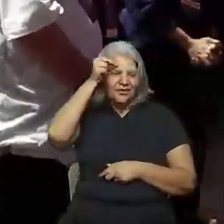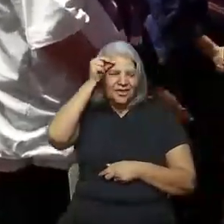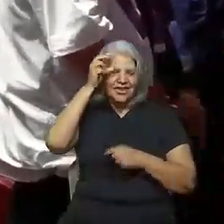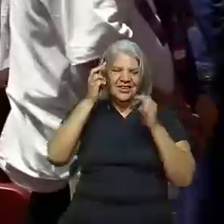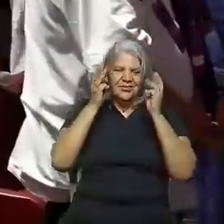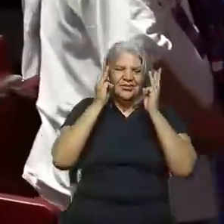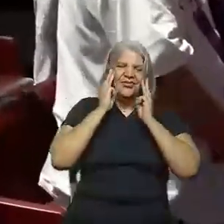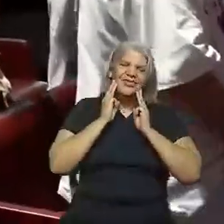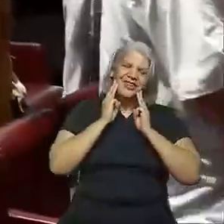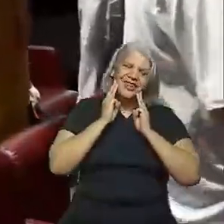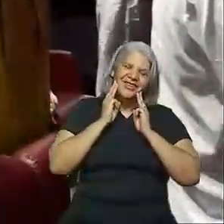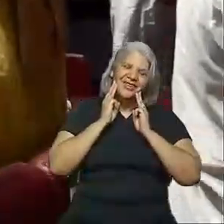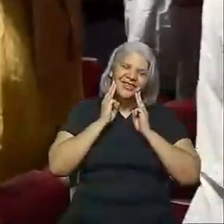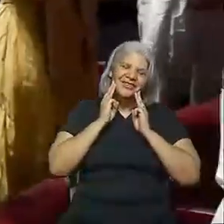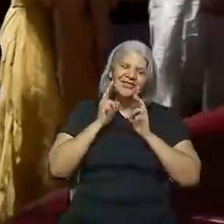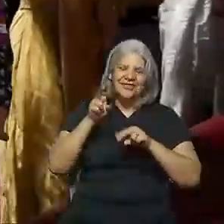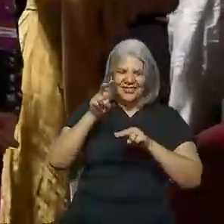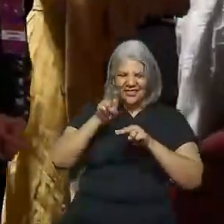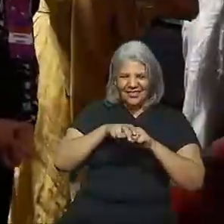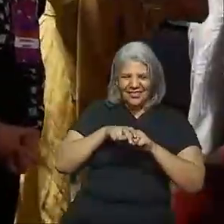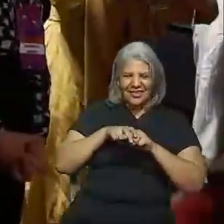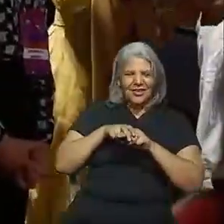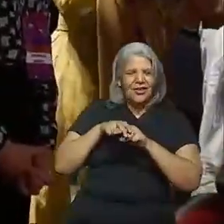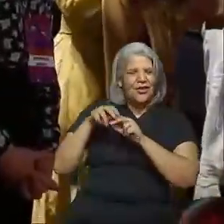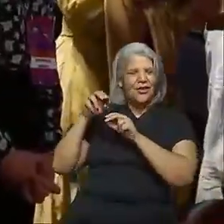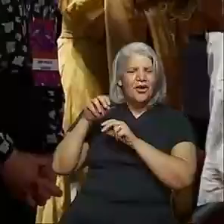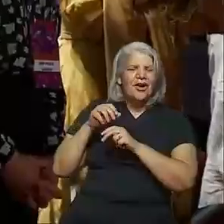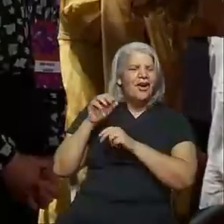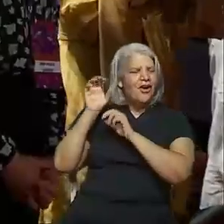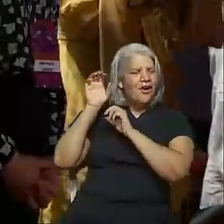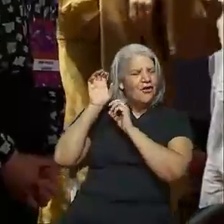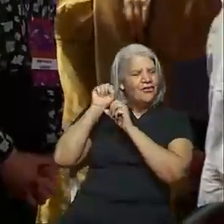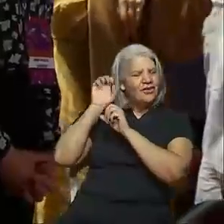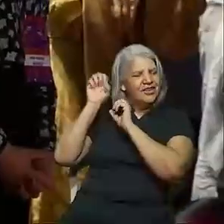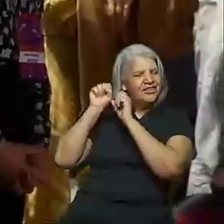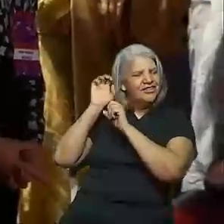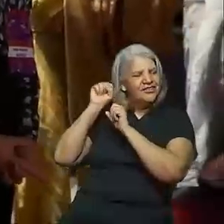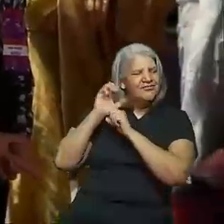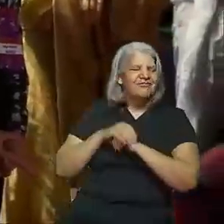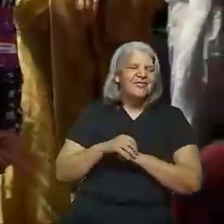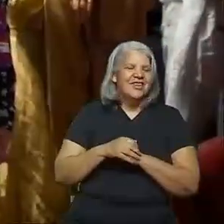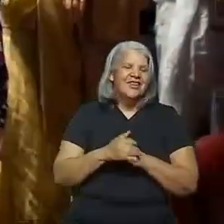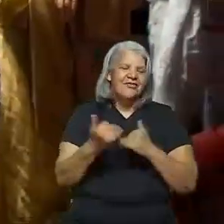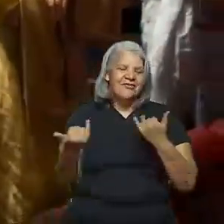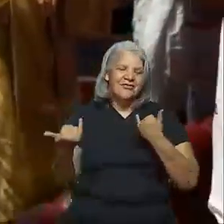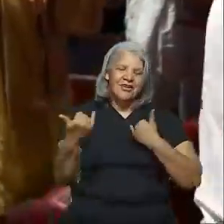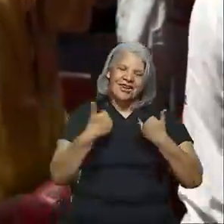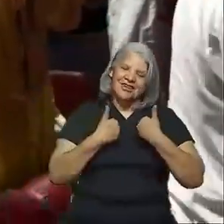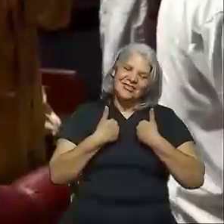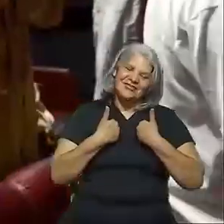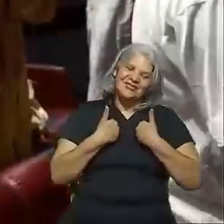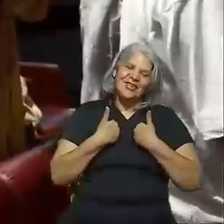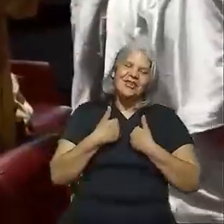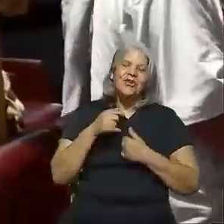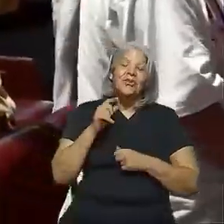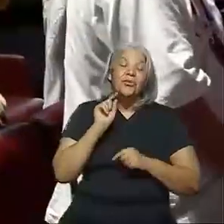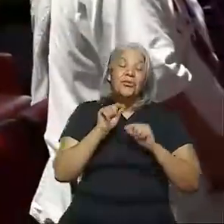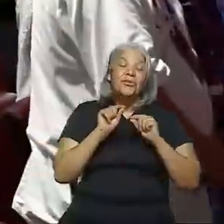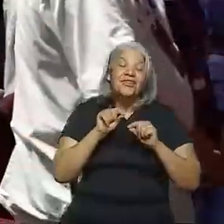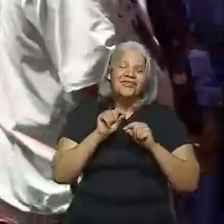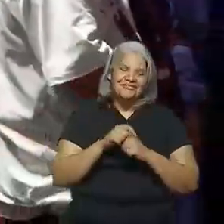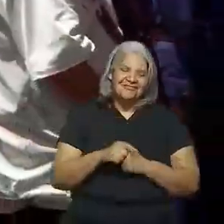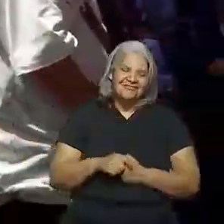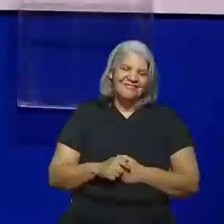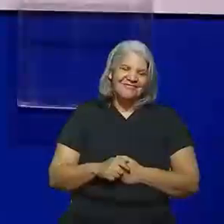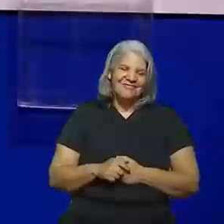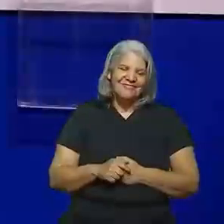ó, presente. Um prefeito que está sentado, escutando autoras e autores, diz pra gente que o que a gente viu mais cedo